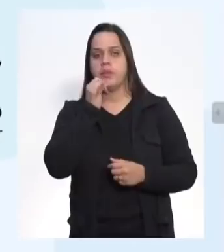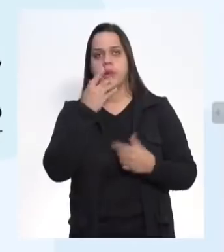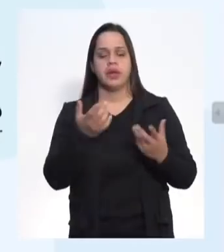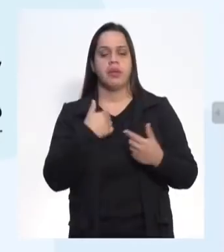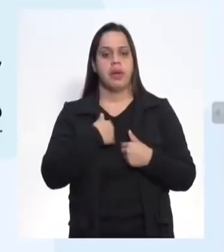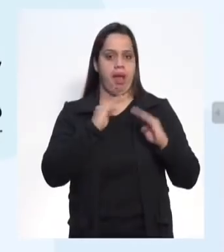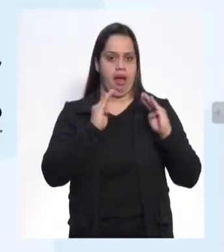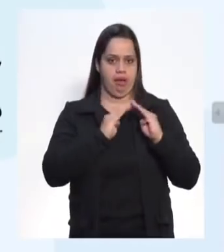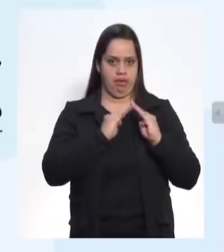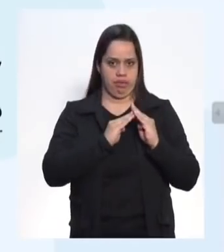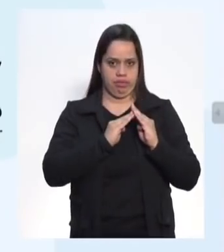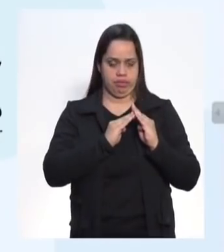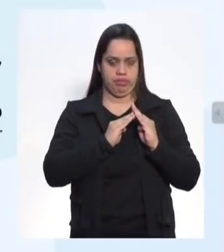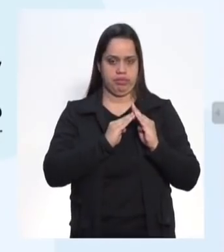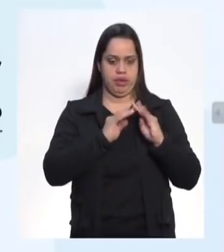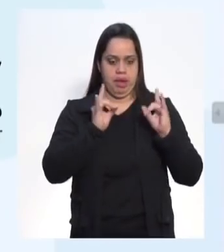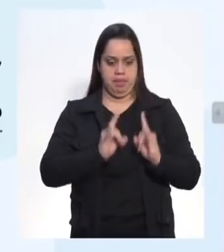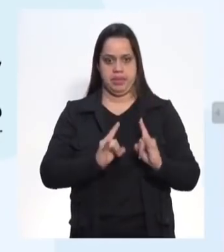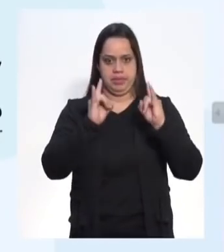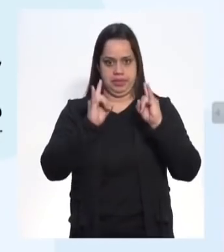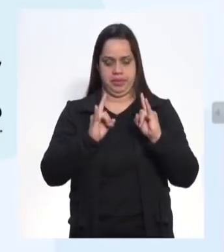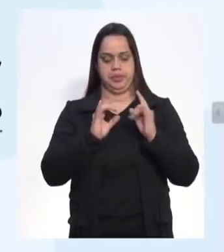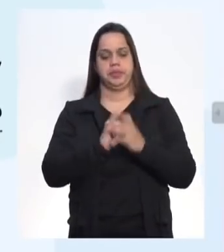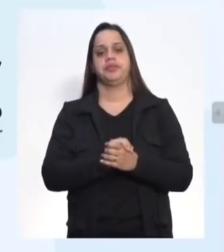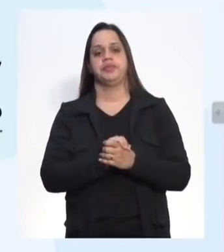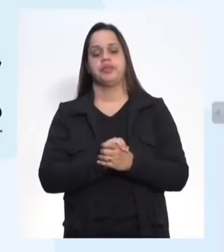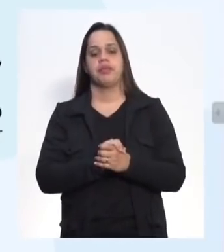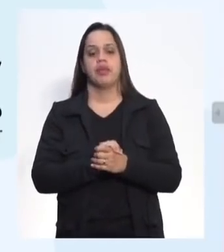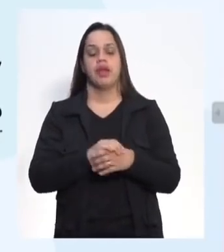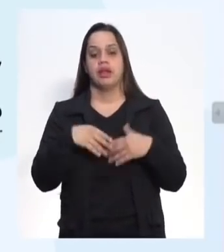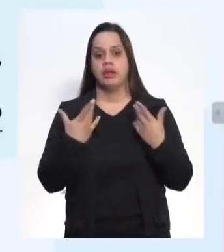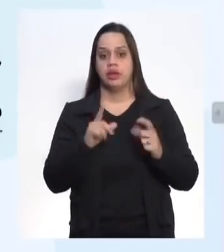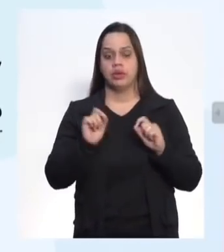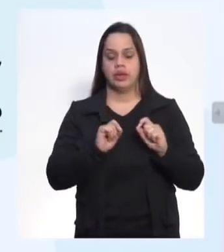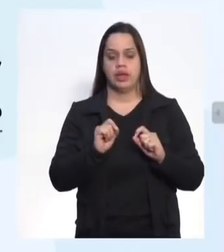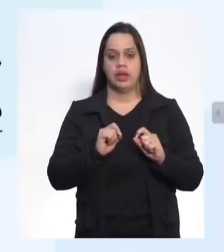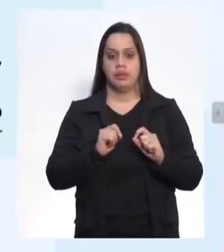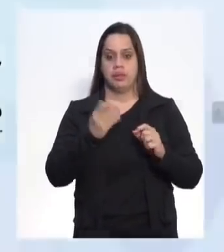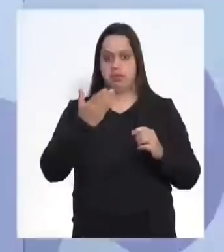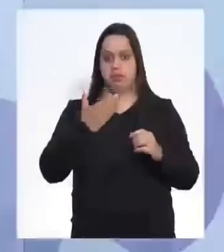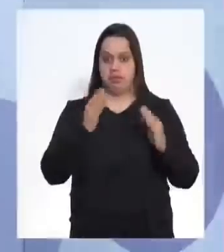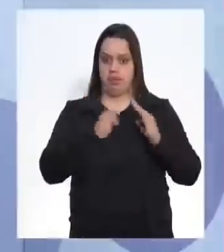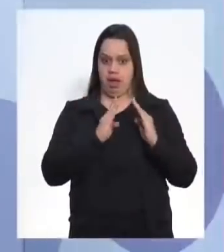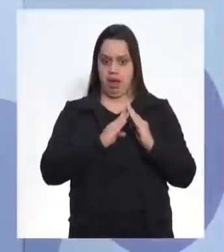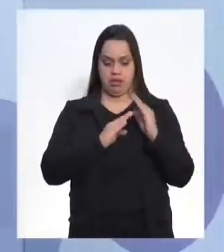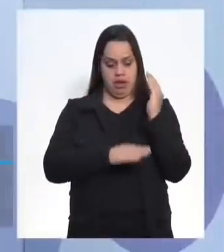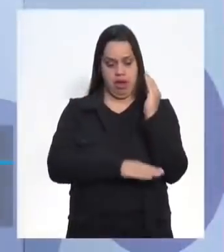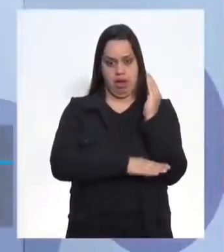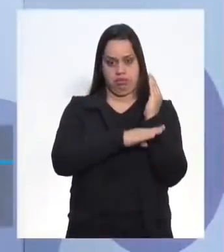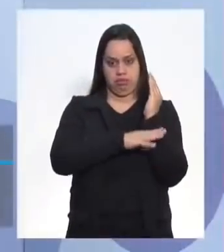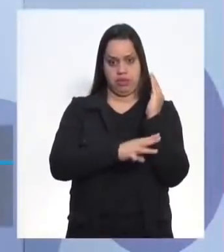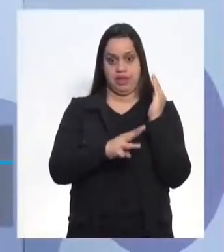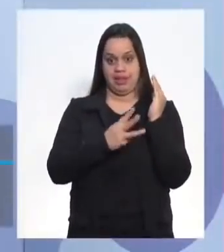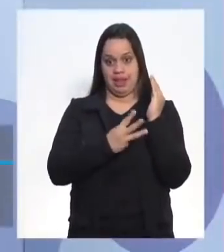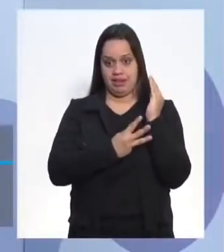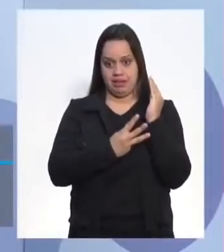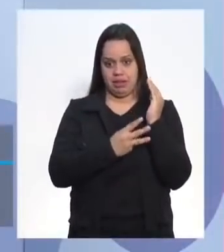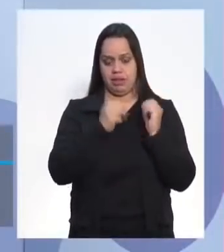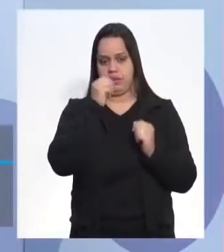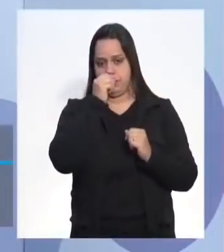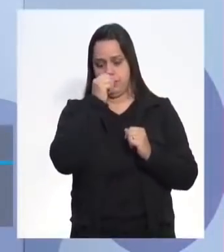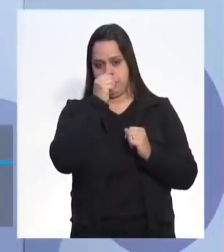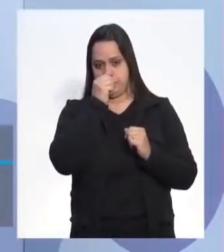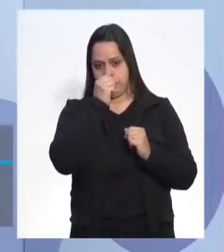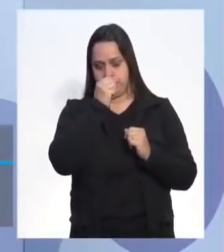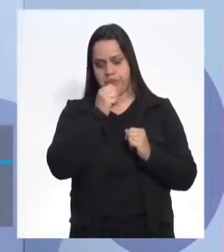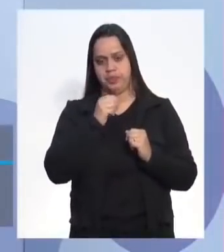moro em apartamento. Certo. Então, eu moro no 3º andar. Certo. O andar, né,